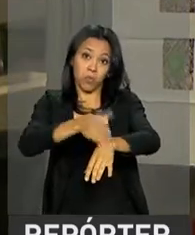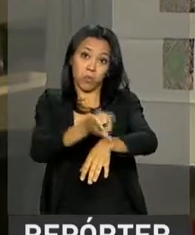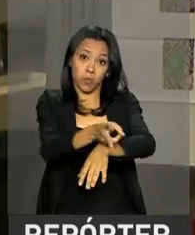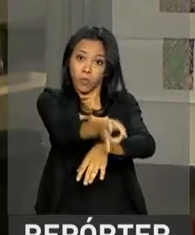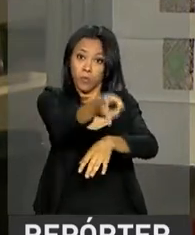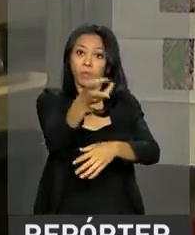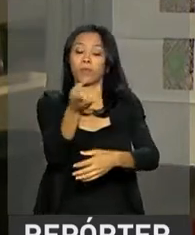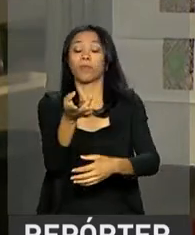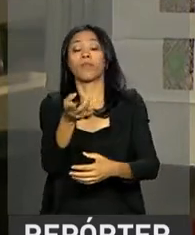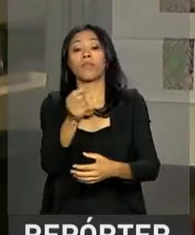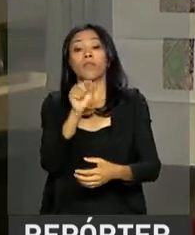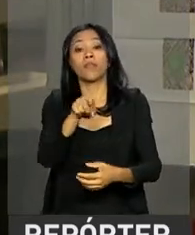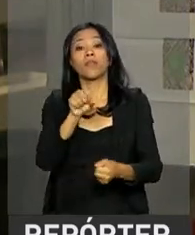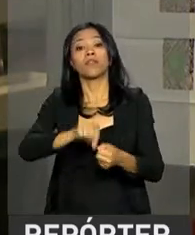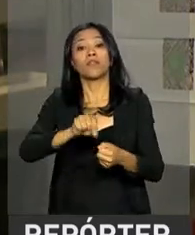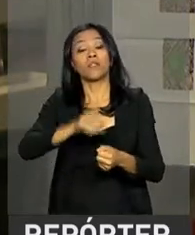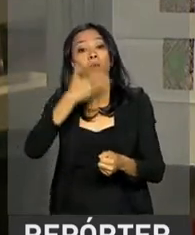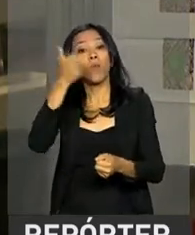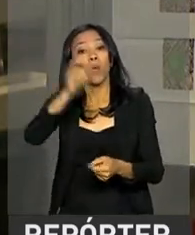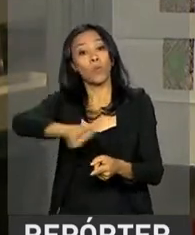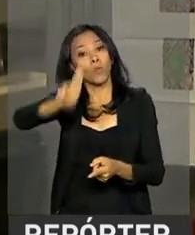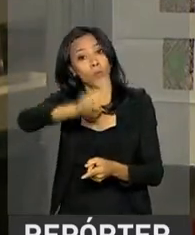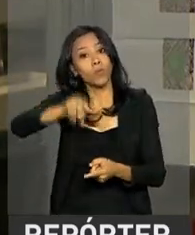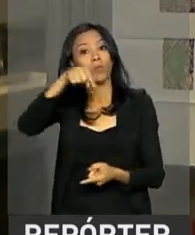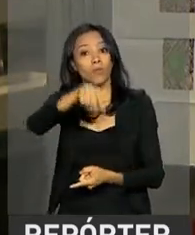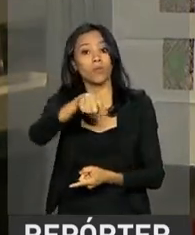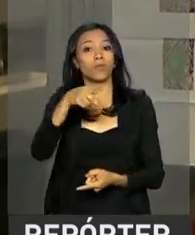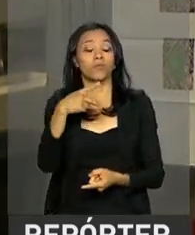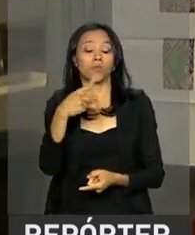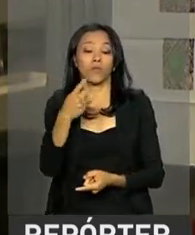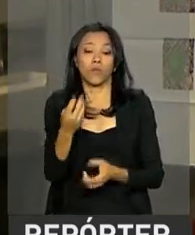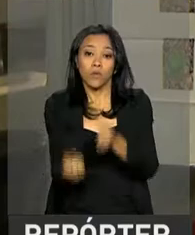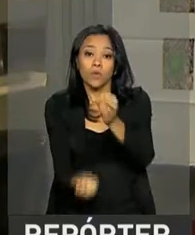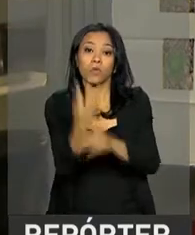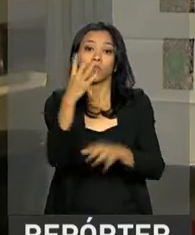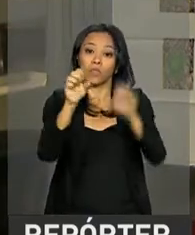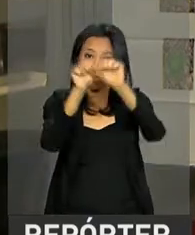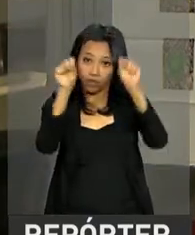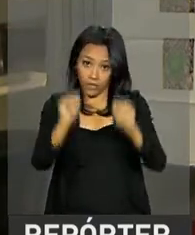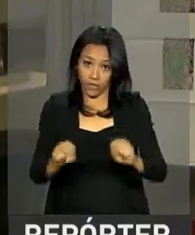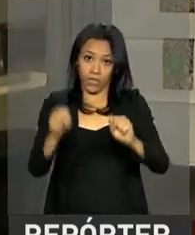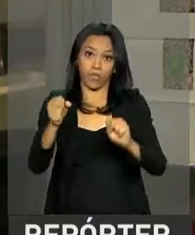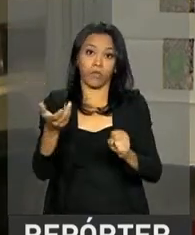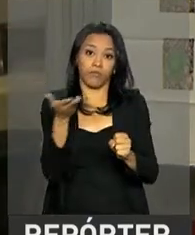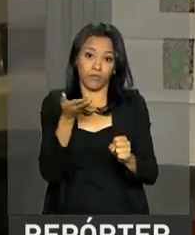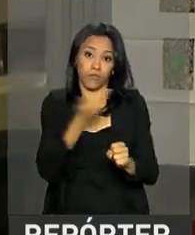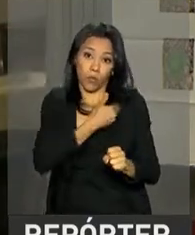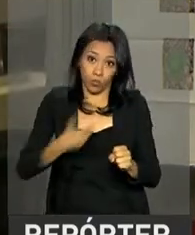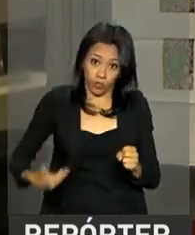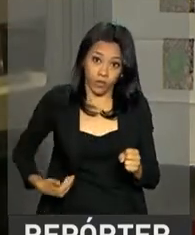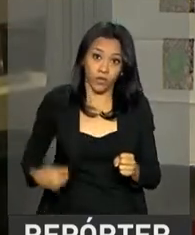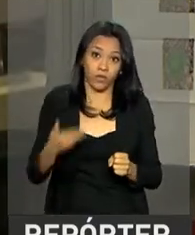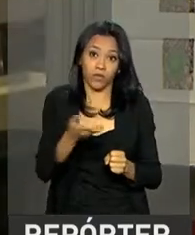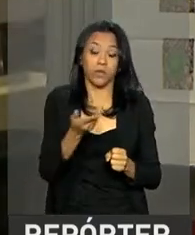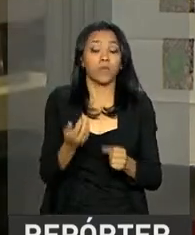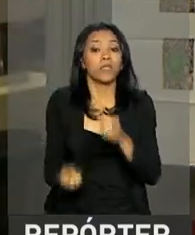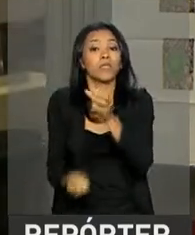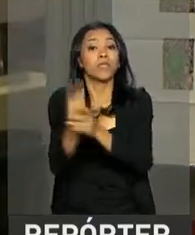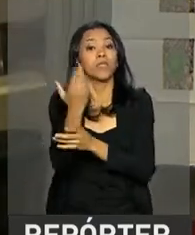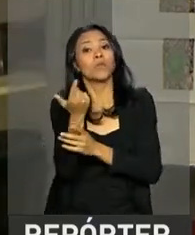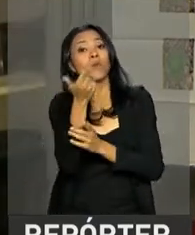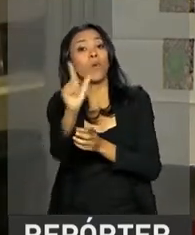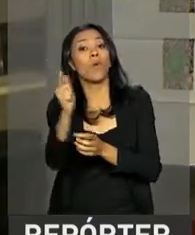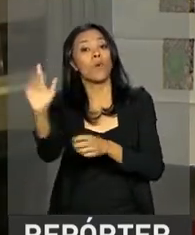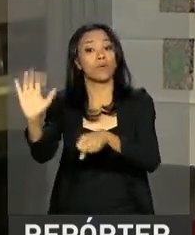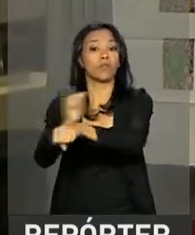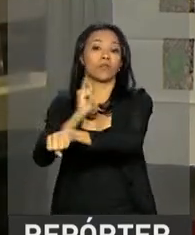infraestrutura, né, e fazer o melhor uso possível implantando sistemas de governo eletrônico, né, criando outras iniciativas aí